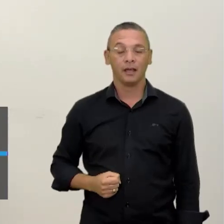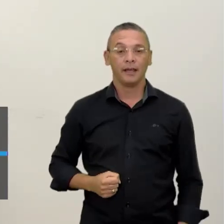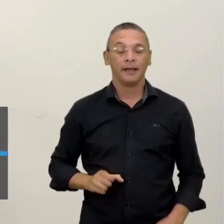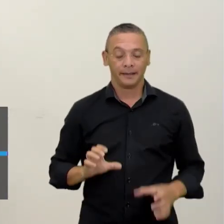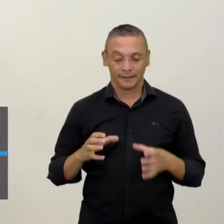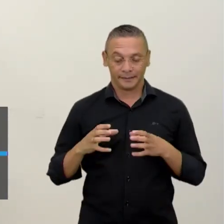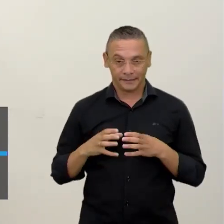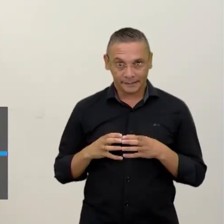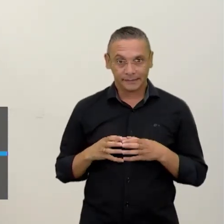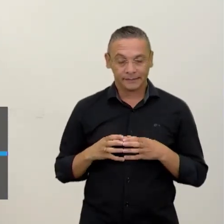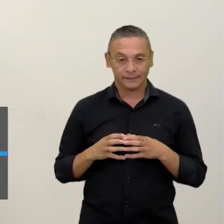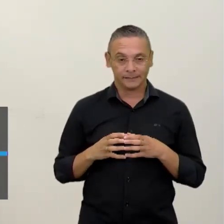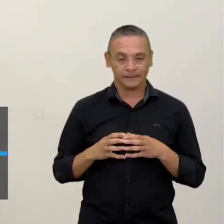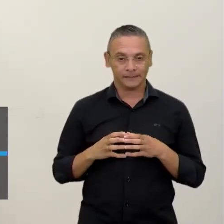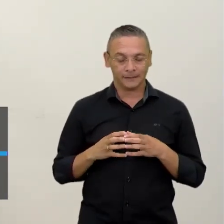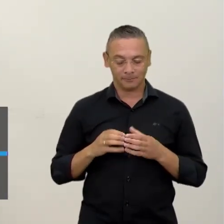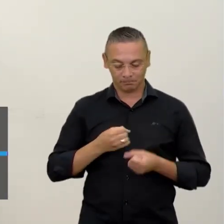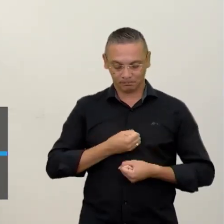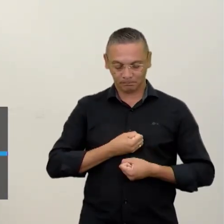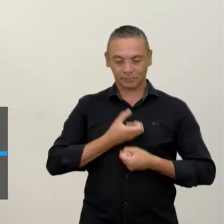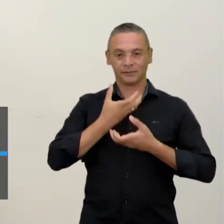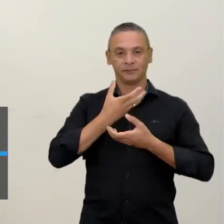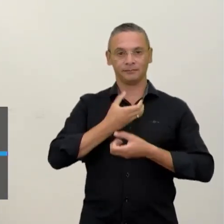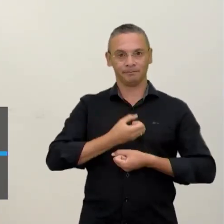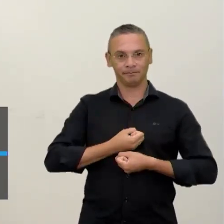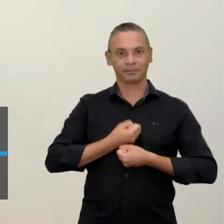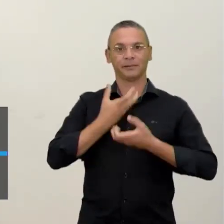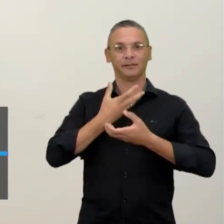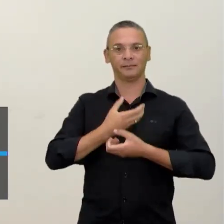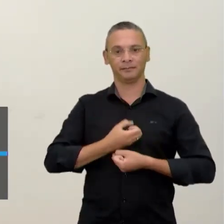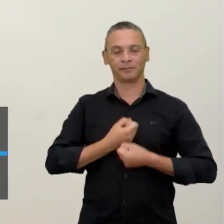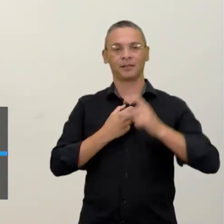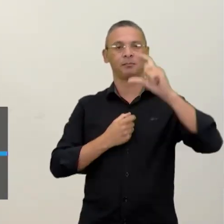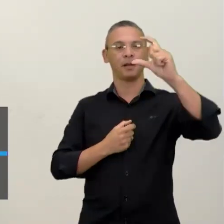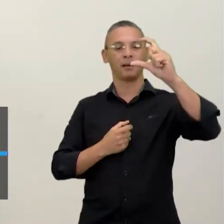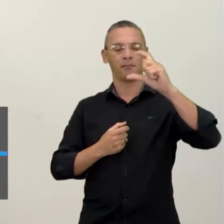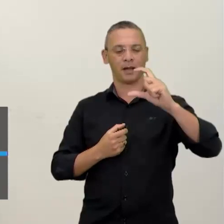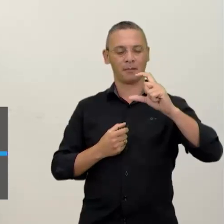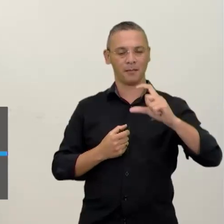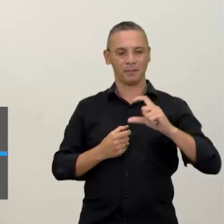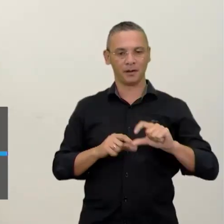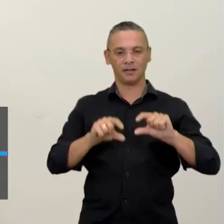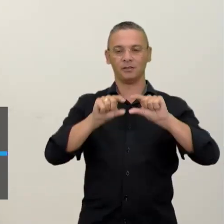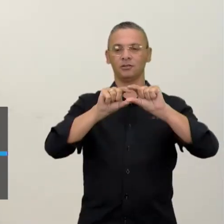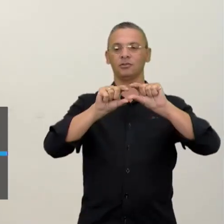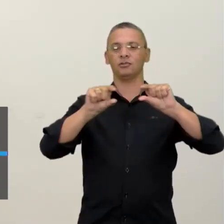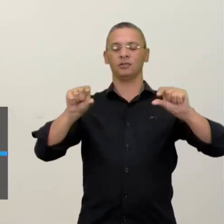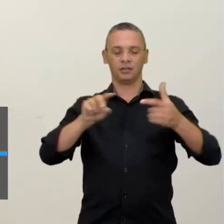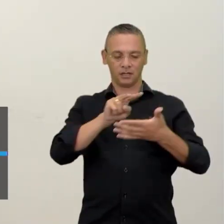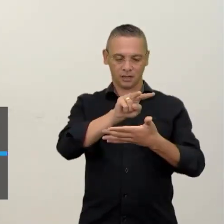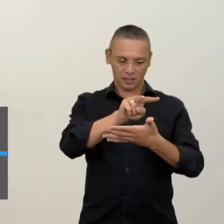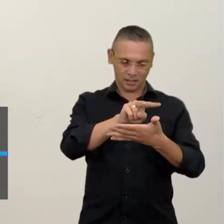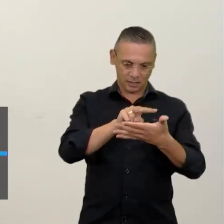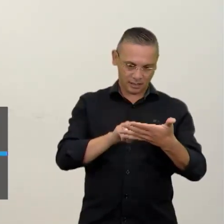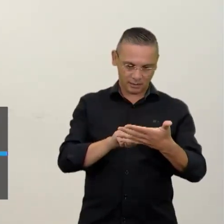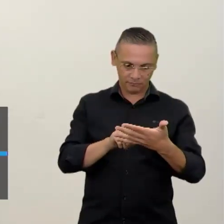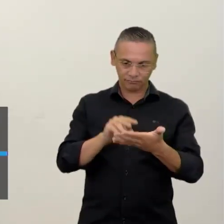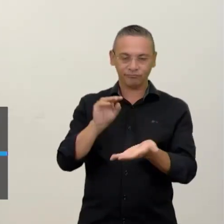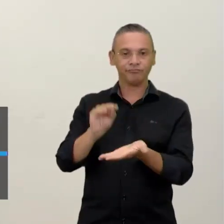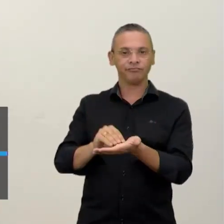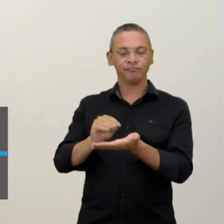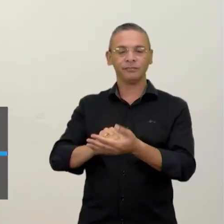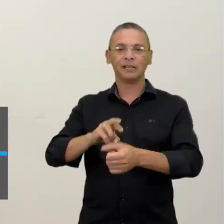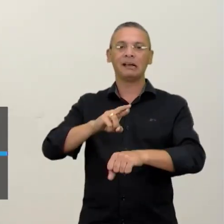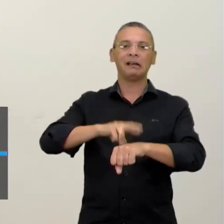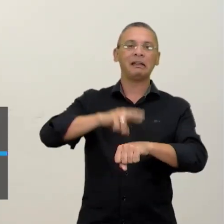tirou a métrica dos versos das poesias. Quando você começa a ler um poema e ele não tem mais rima, ele não tem